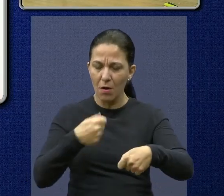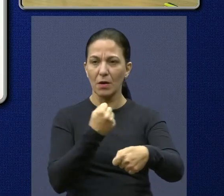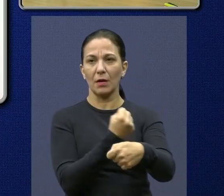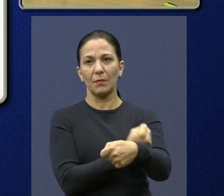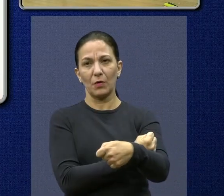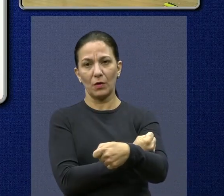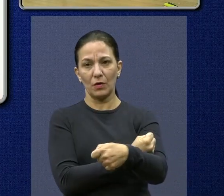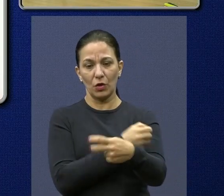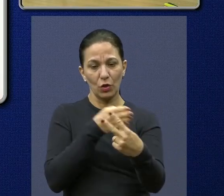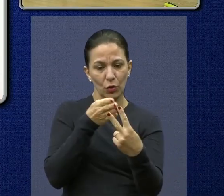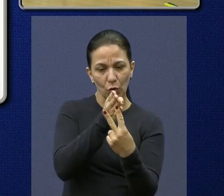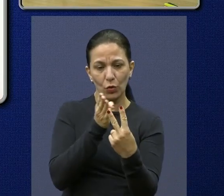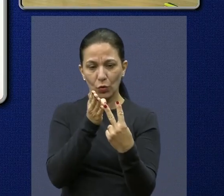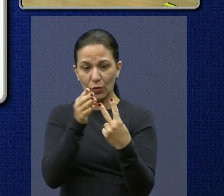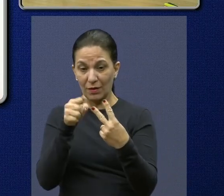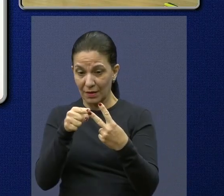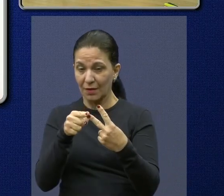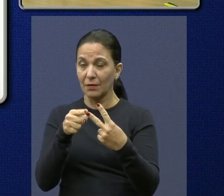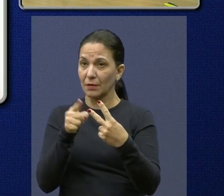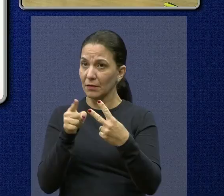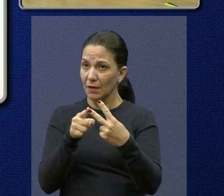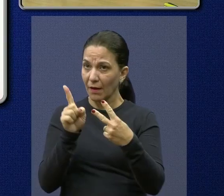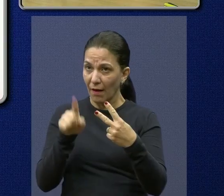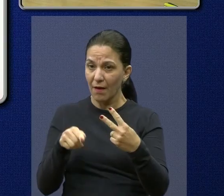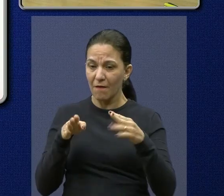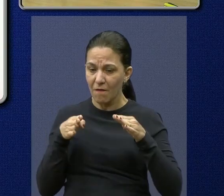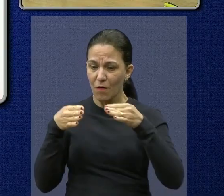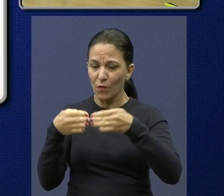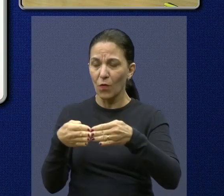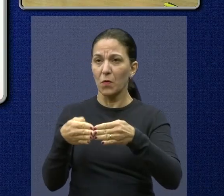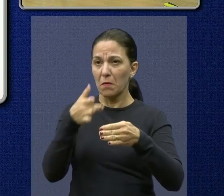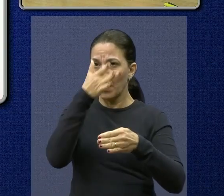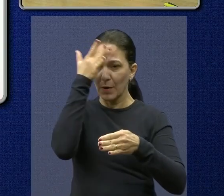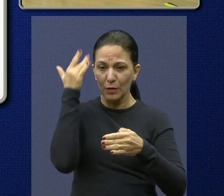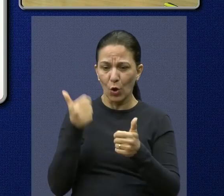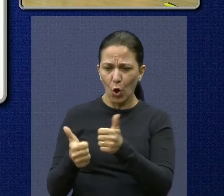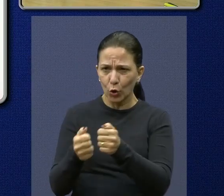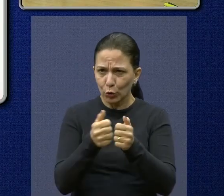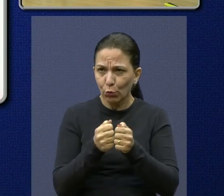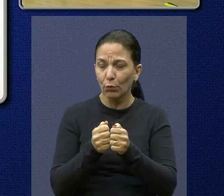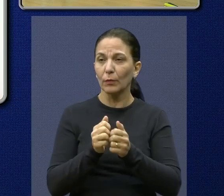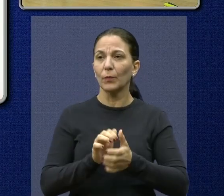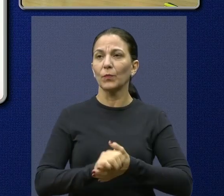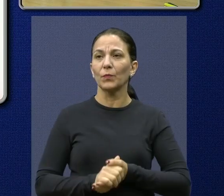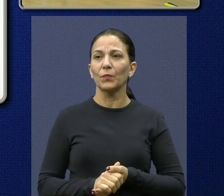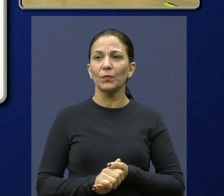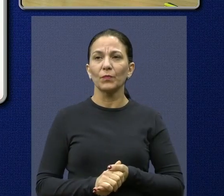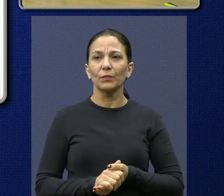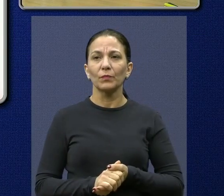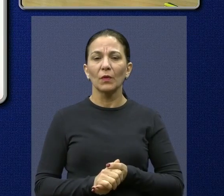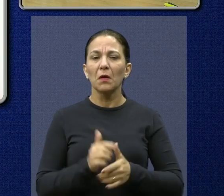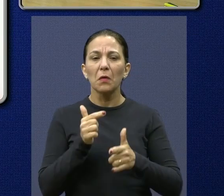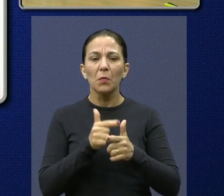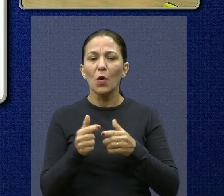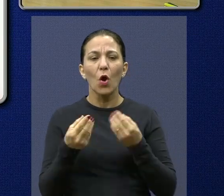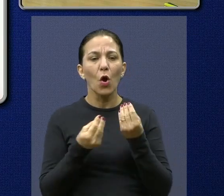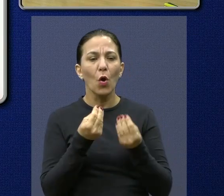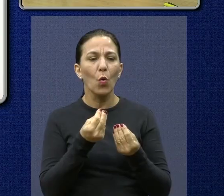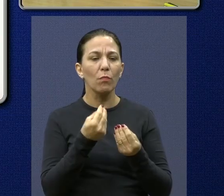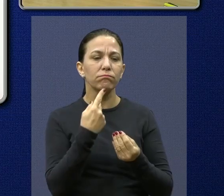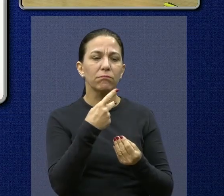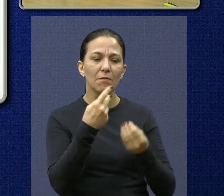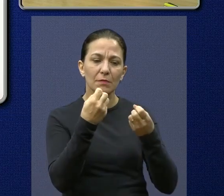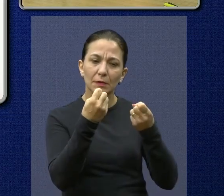O ideal, sim, olhando pela sua história, né, pelo seu conhecimento com esse problema, seria talvez